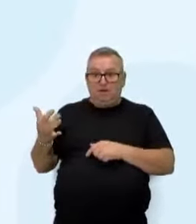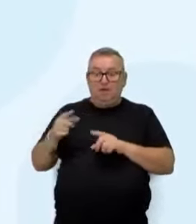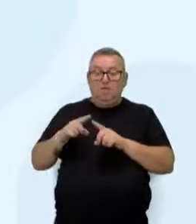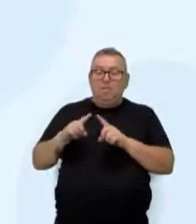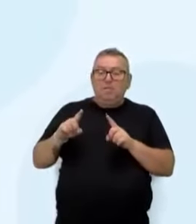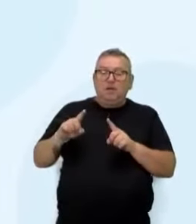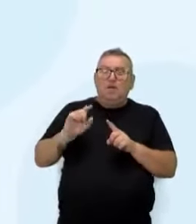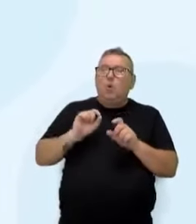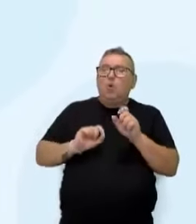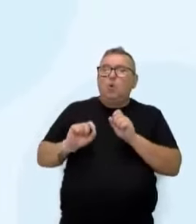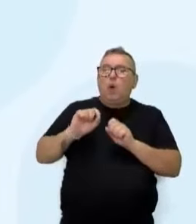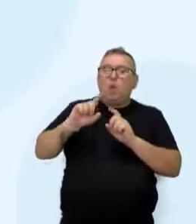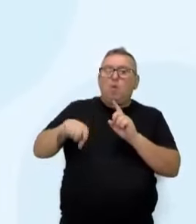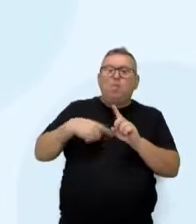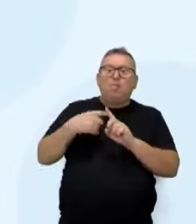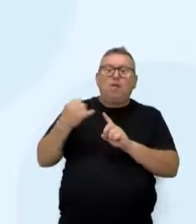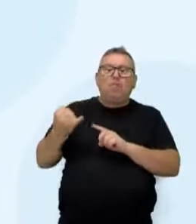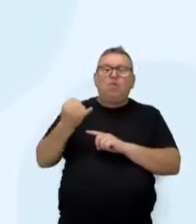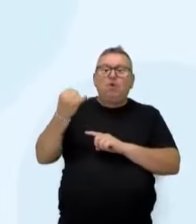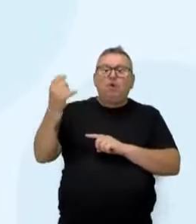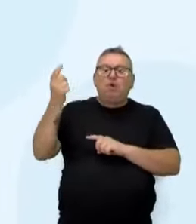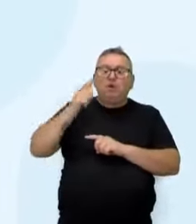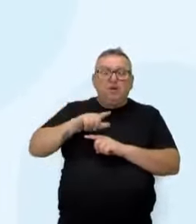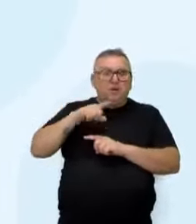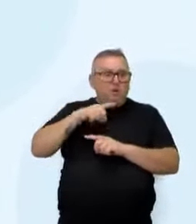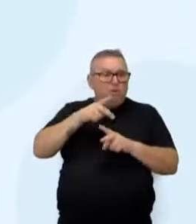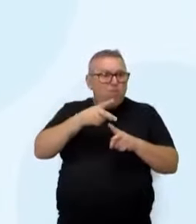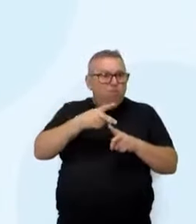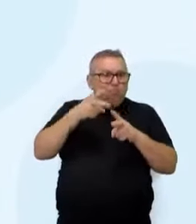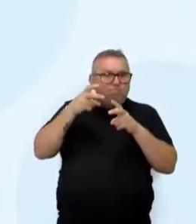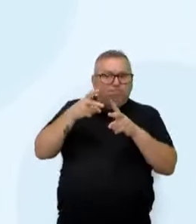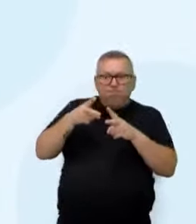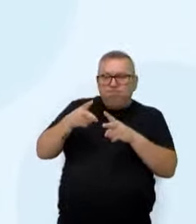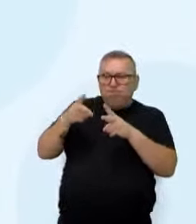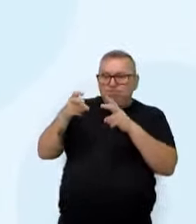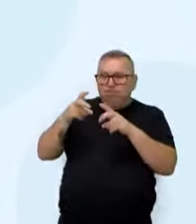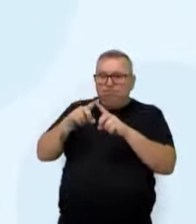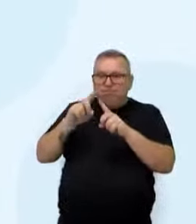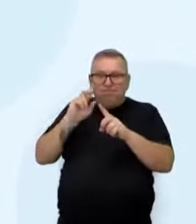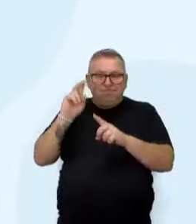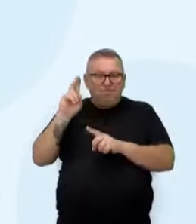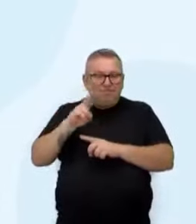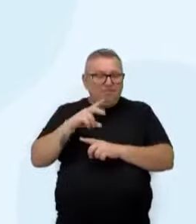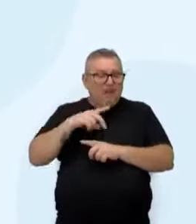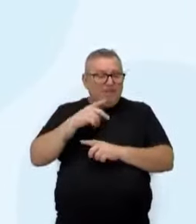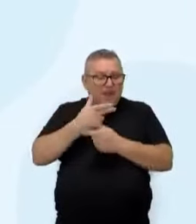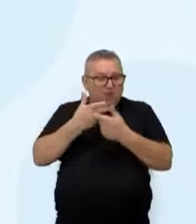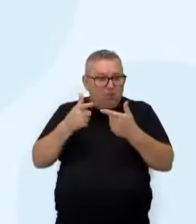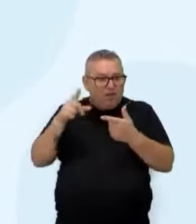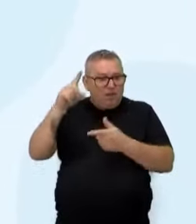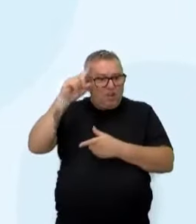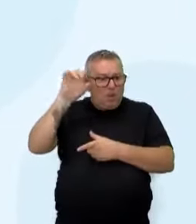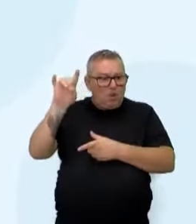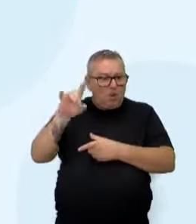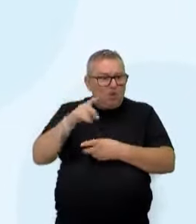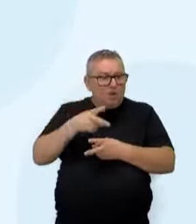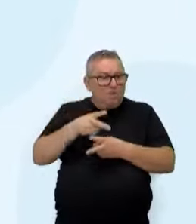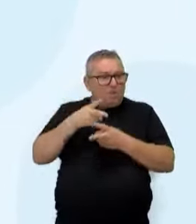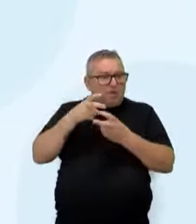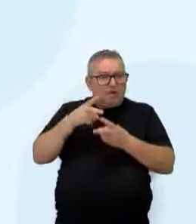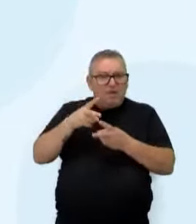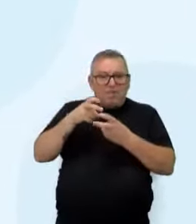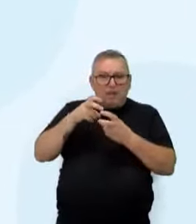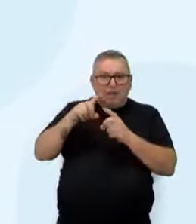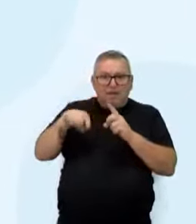são aquelas que de fato eu tenho conseguido ali, com aquele ato pequeno diário, perceber que elas estão